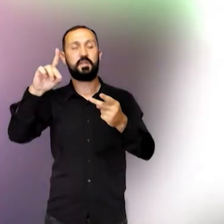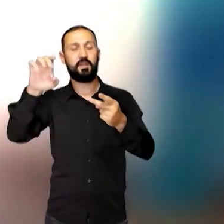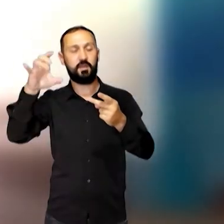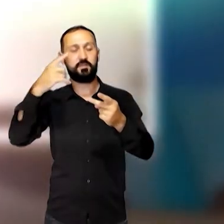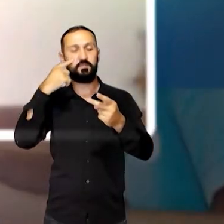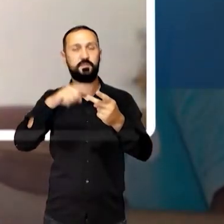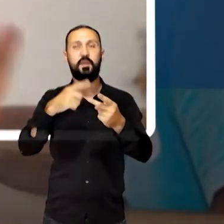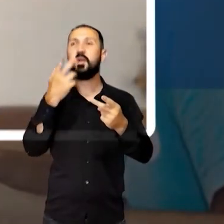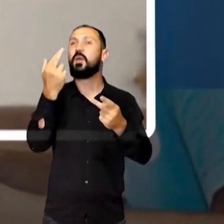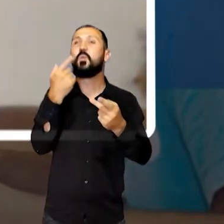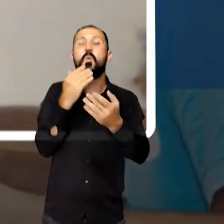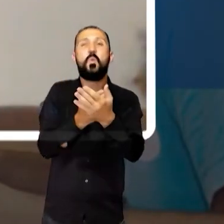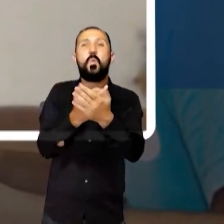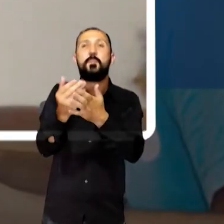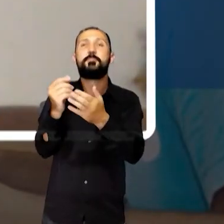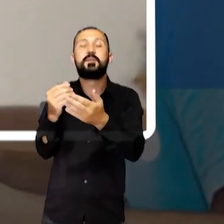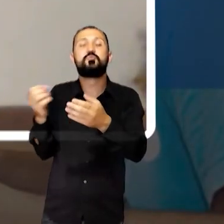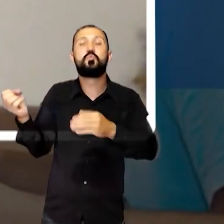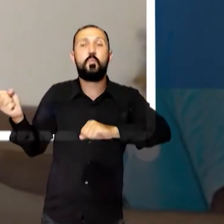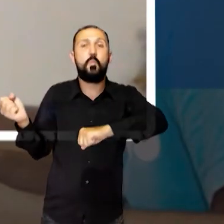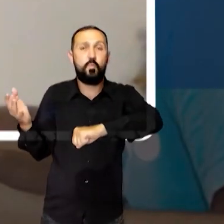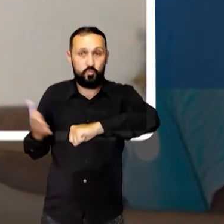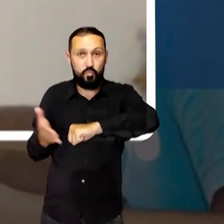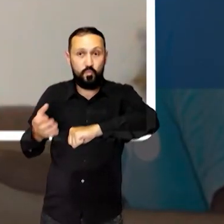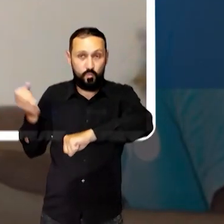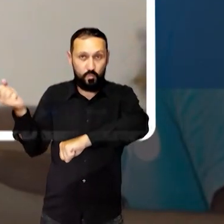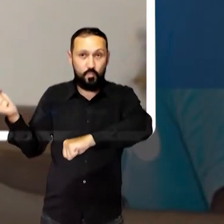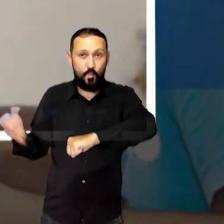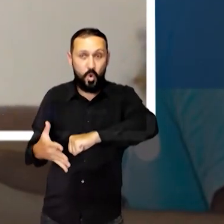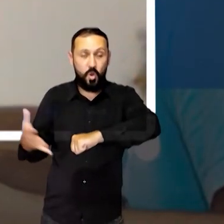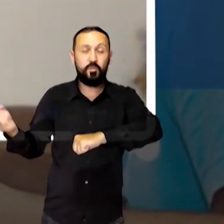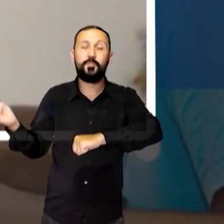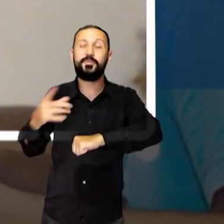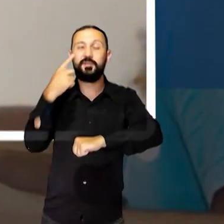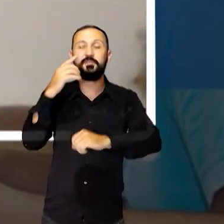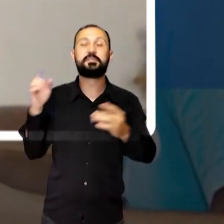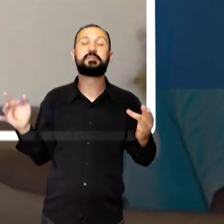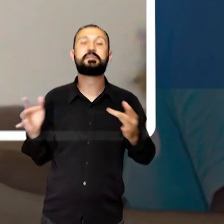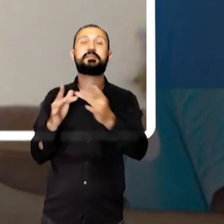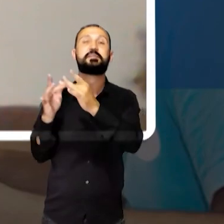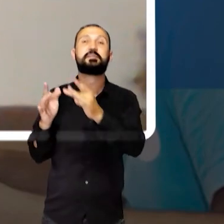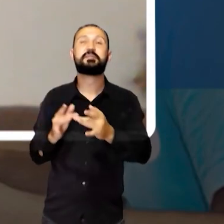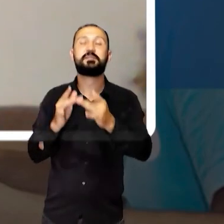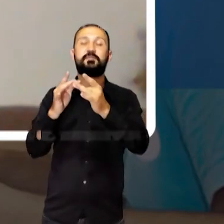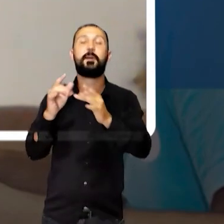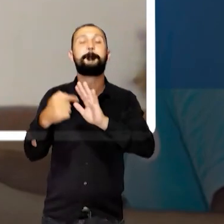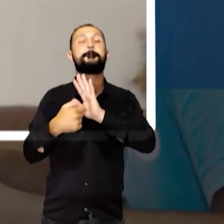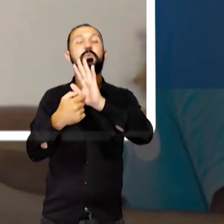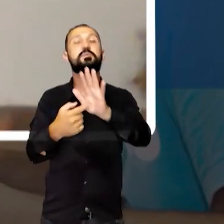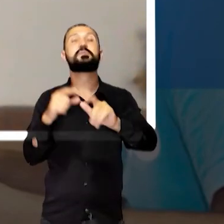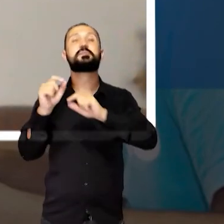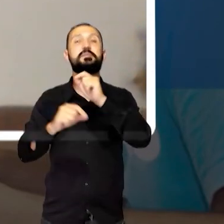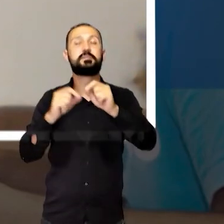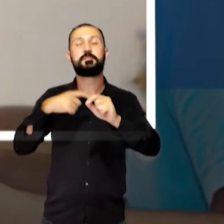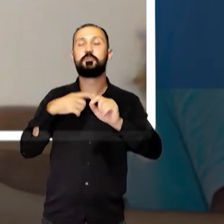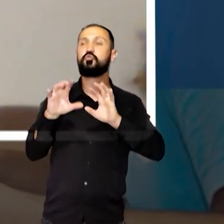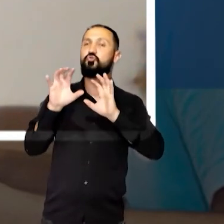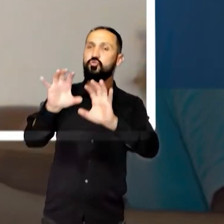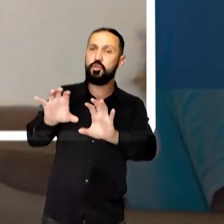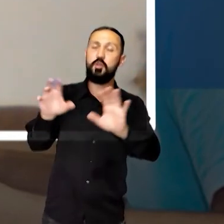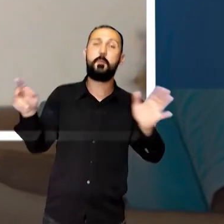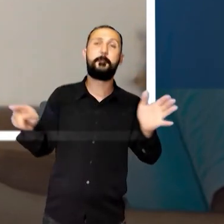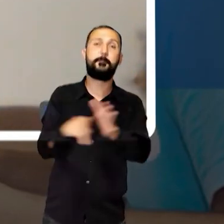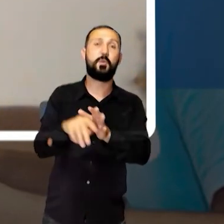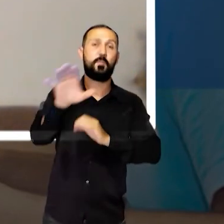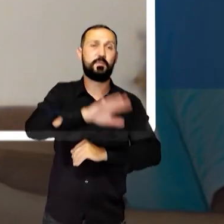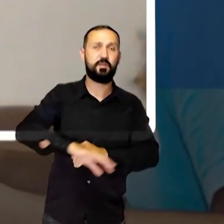é uma espécie de São João Batista do modernismo. A correspondência entre ambos vai firmar toda uma